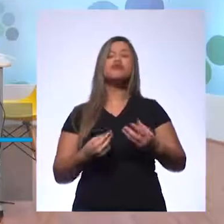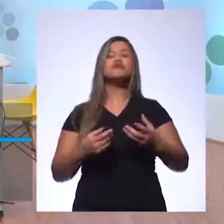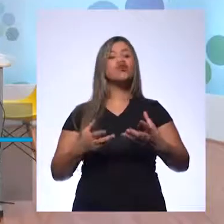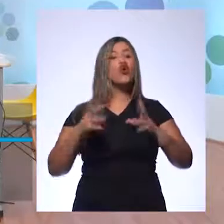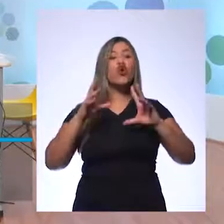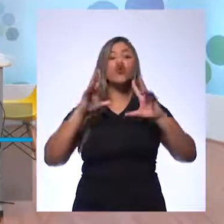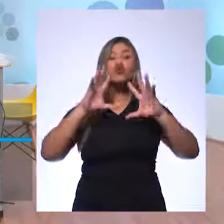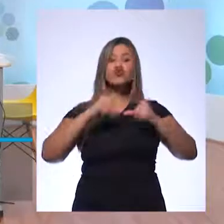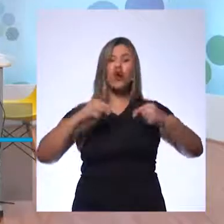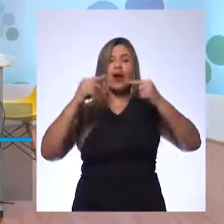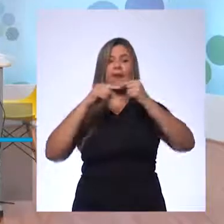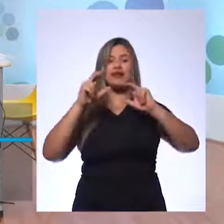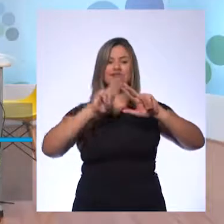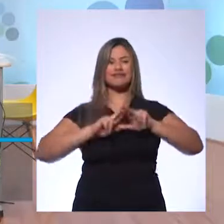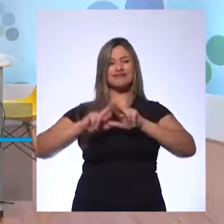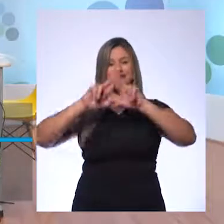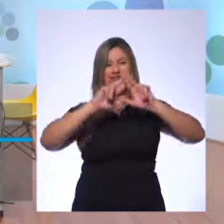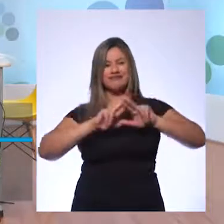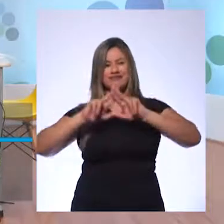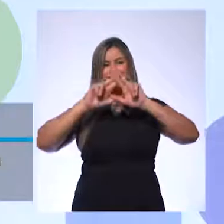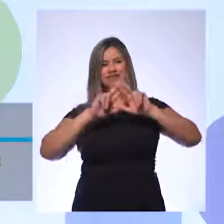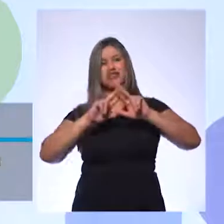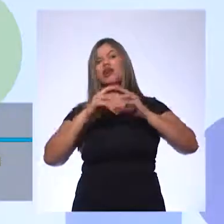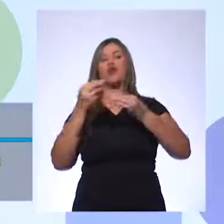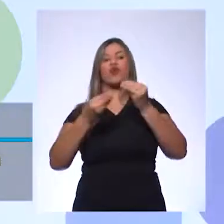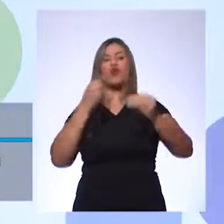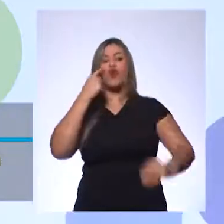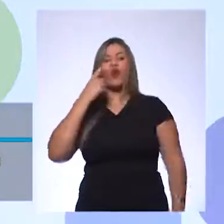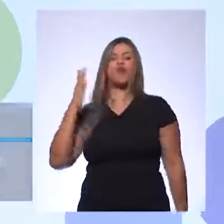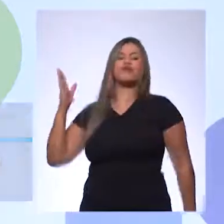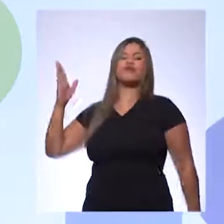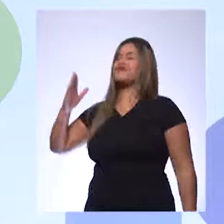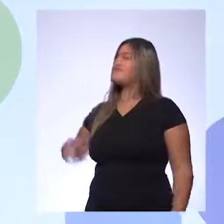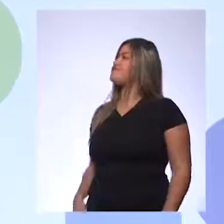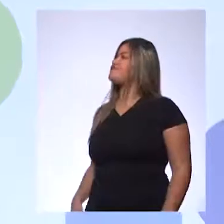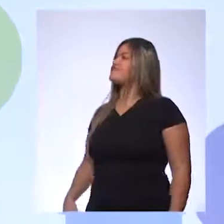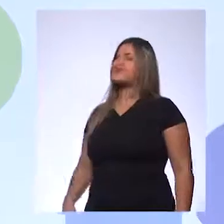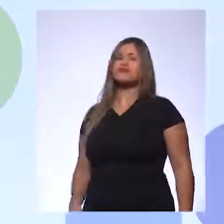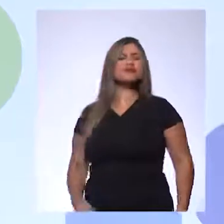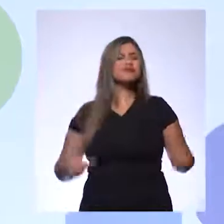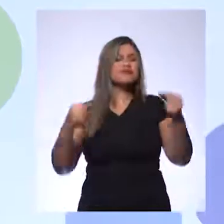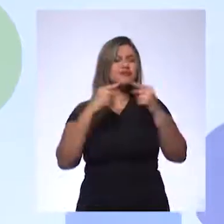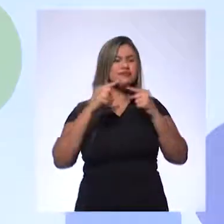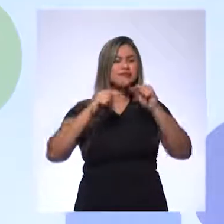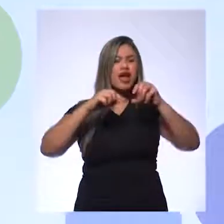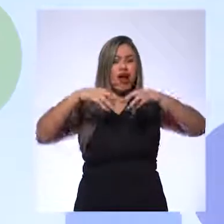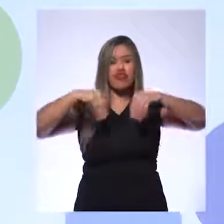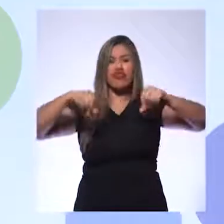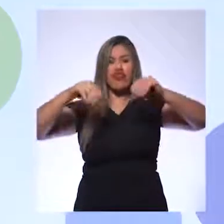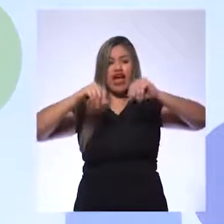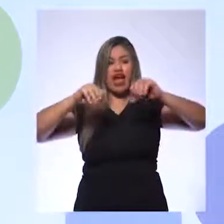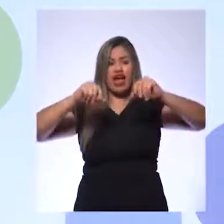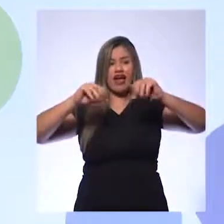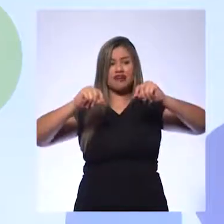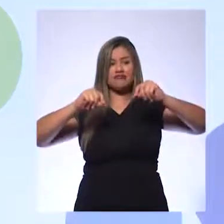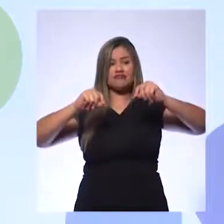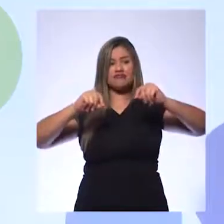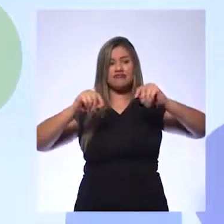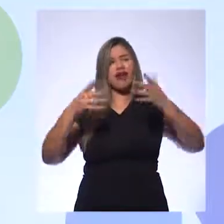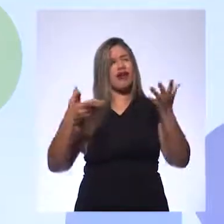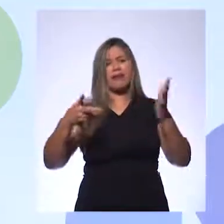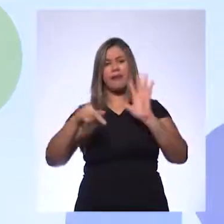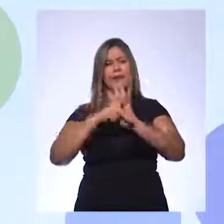reciclado primeira coisa o campo do mundo o campo pedacinho de terra eu peguei tô uma caixinha de papelão